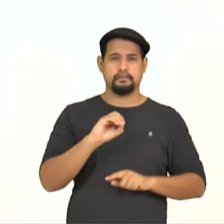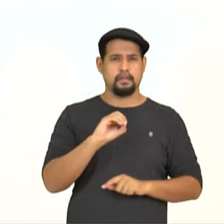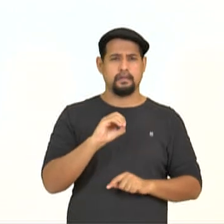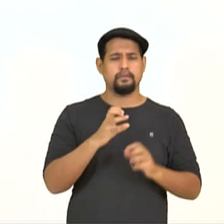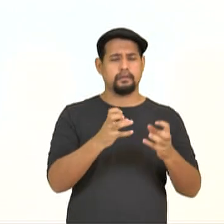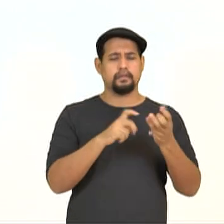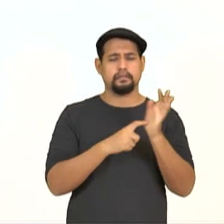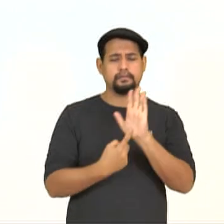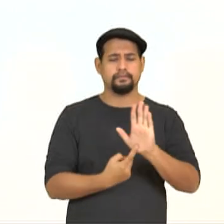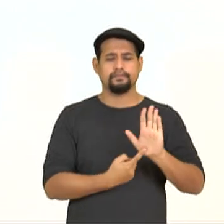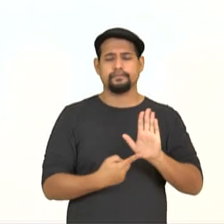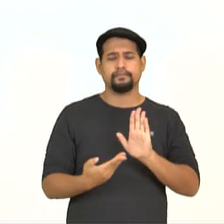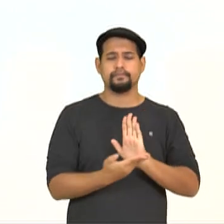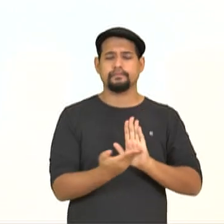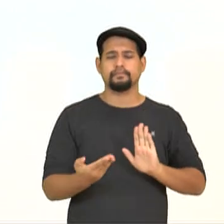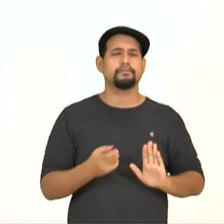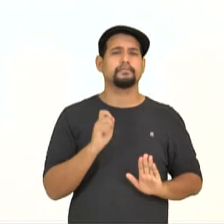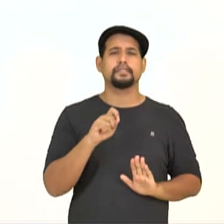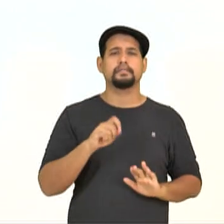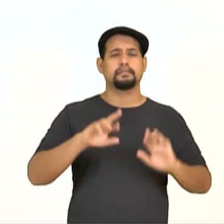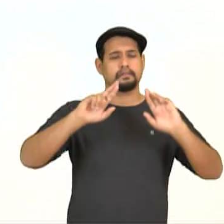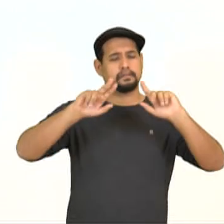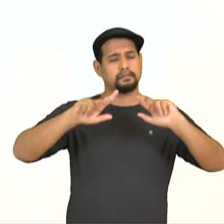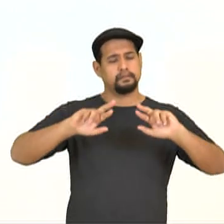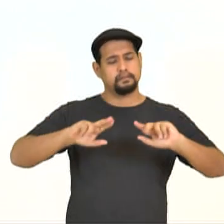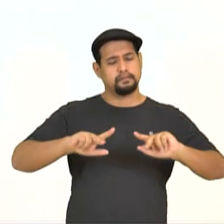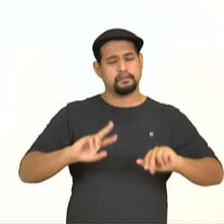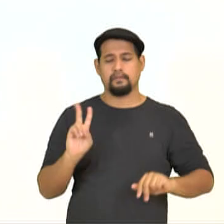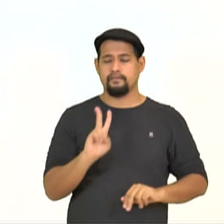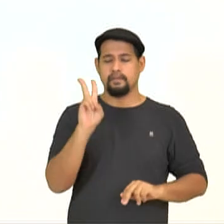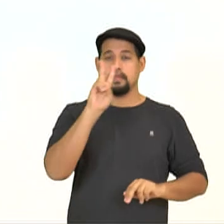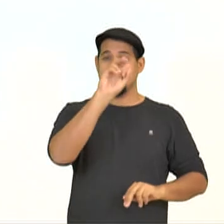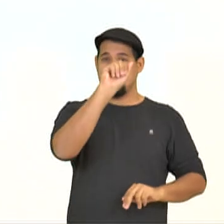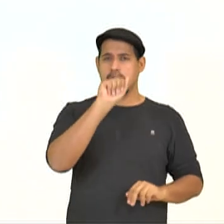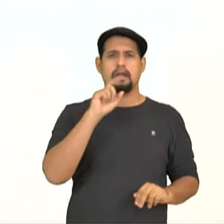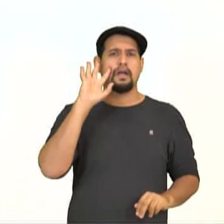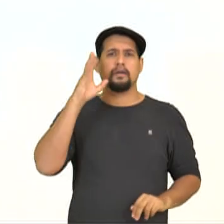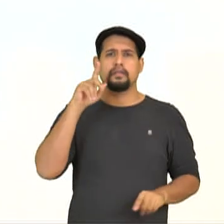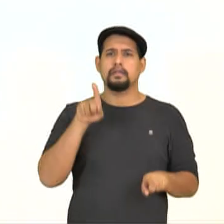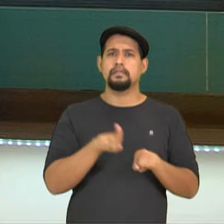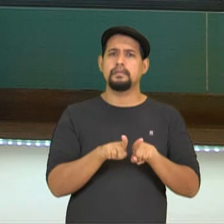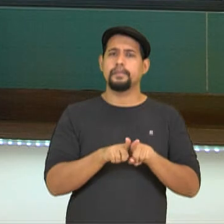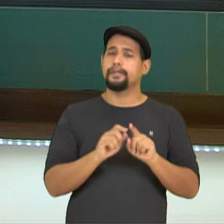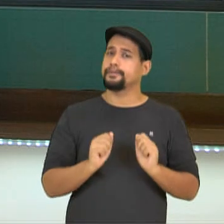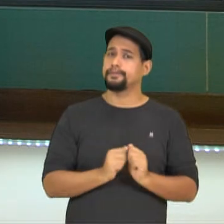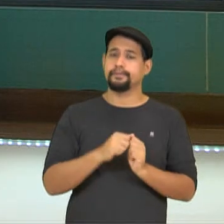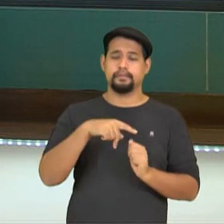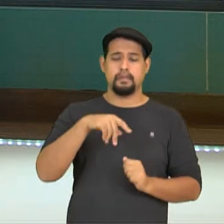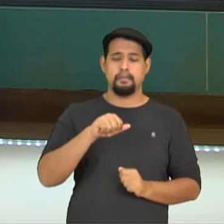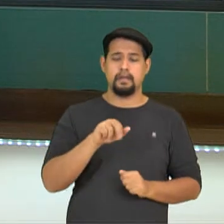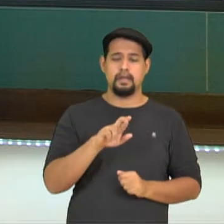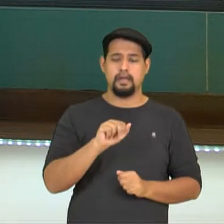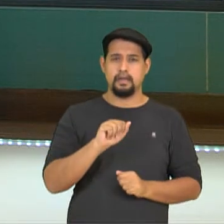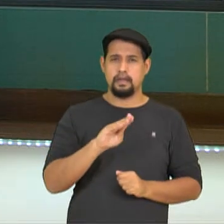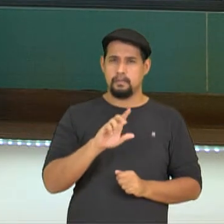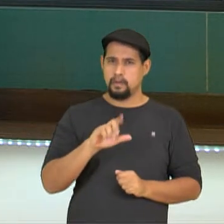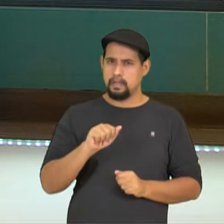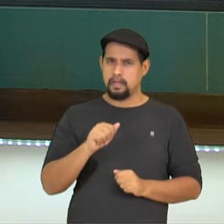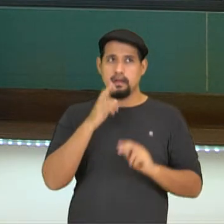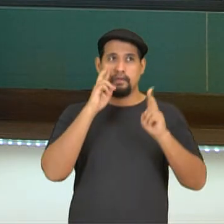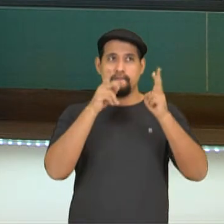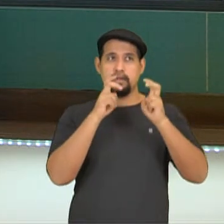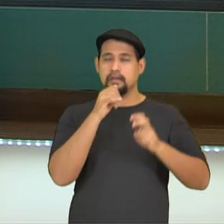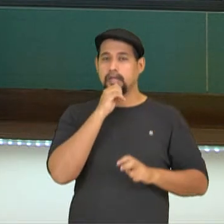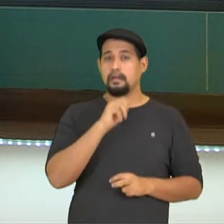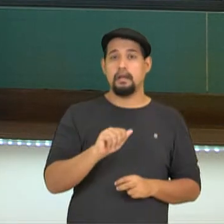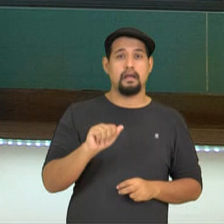gostaria de mostrar para vocês vários valores de a, o que acontece com o comportamento da parábola. Vamos verificar aqui quando